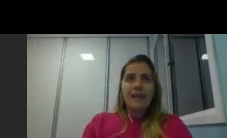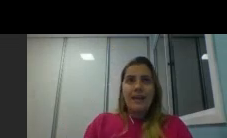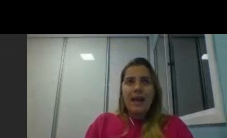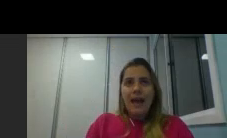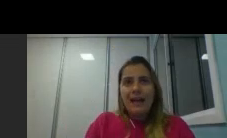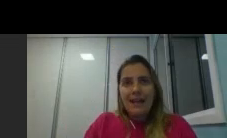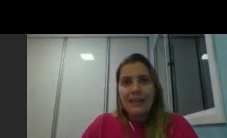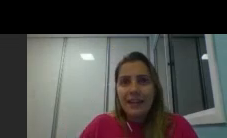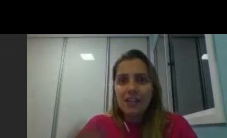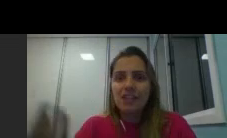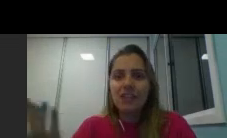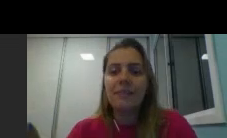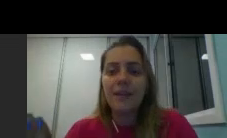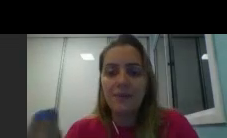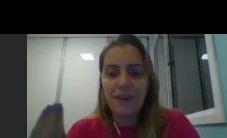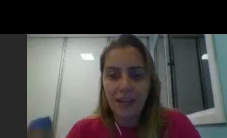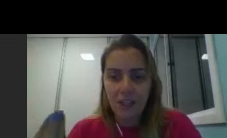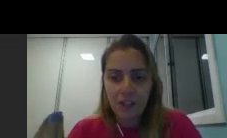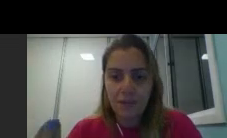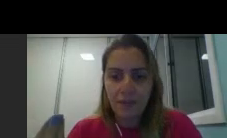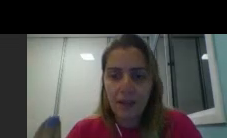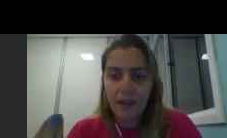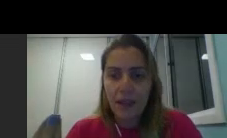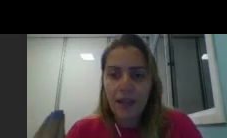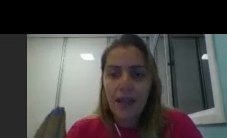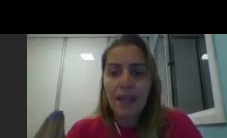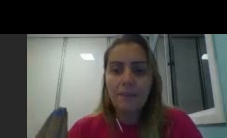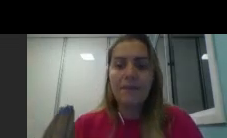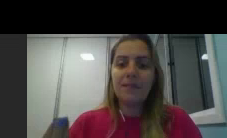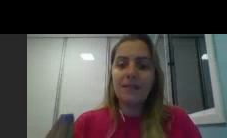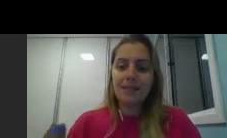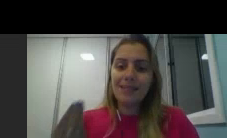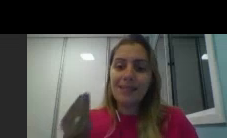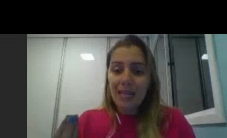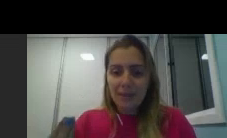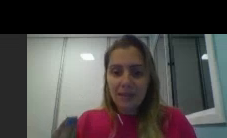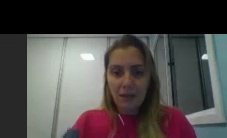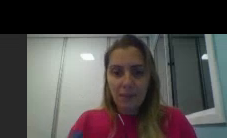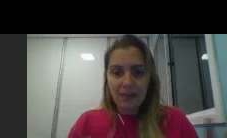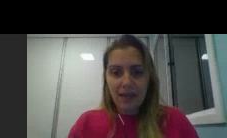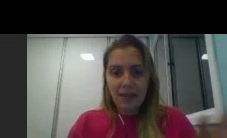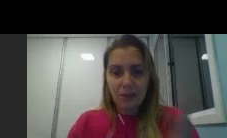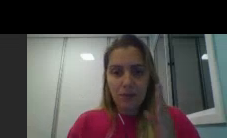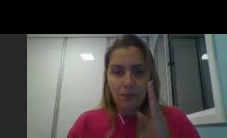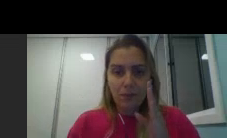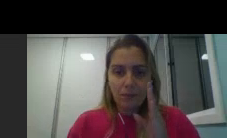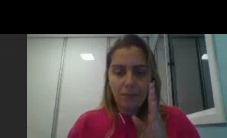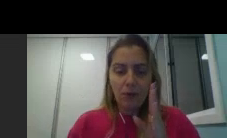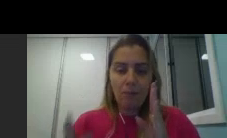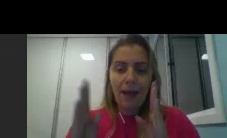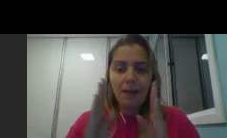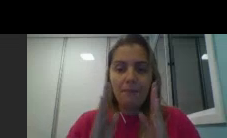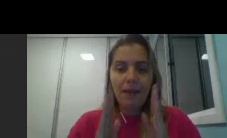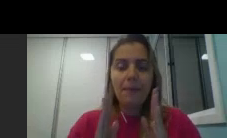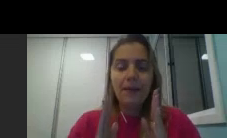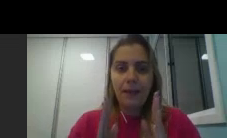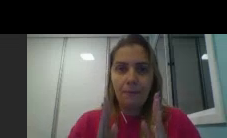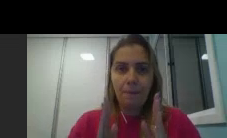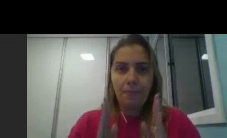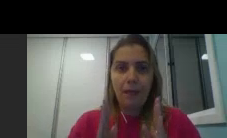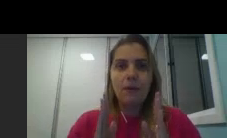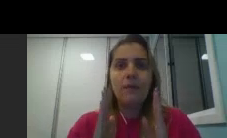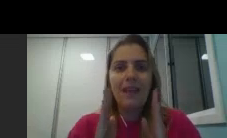ele, para que a característica se manifeste, ele precisa sempre ser passado pelo pai e